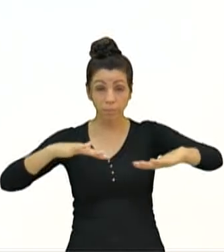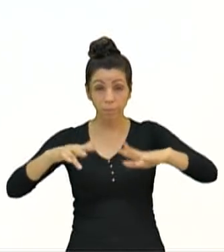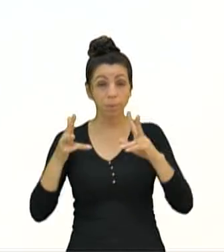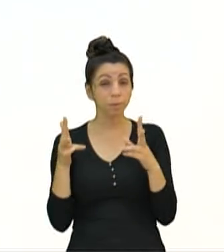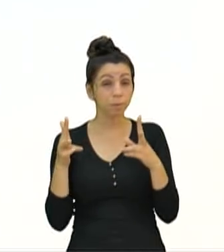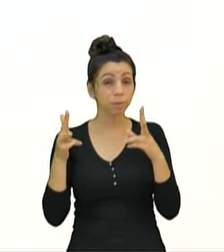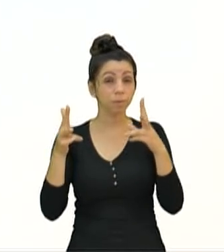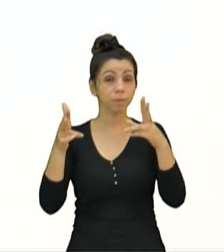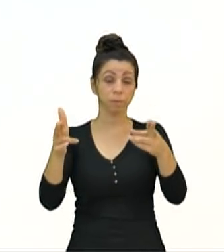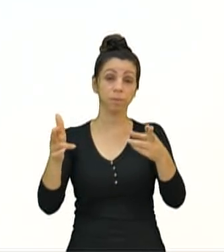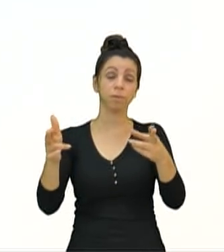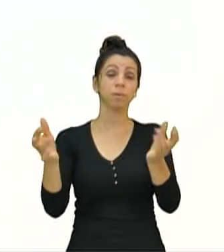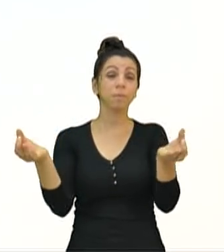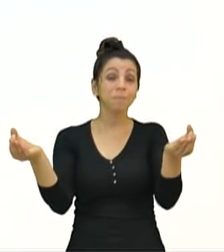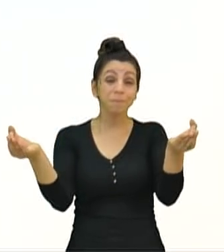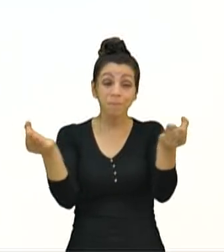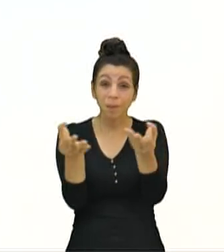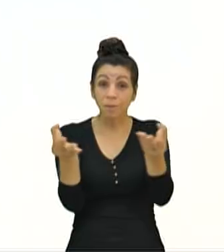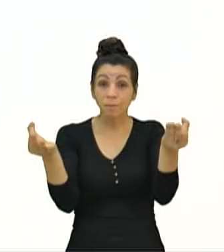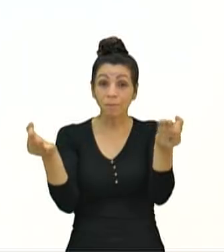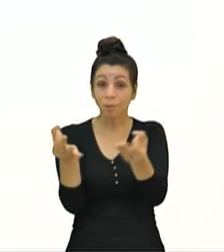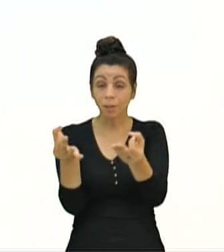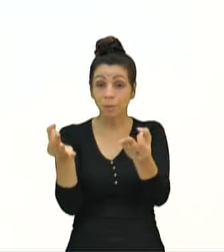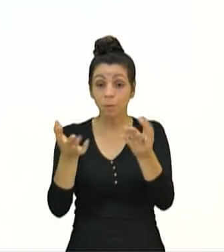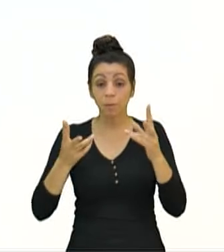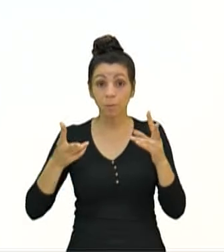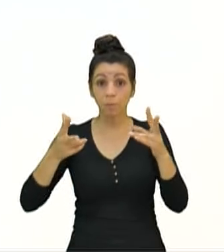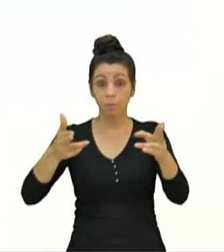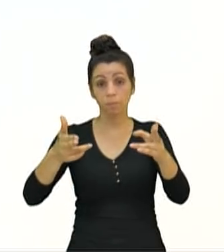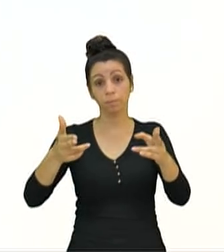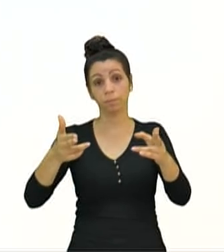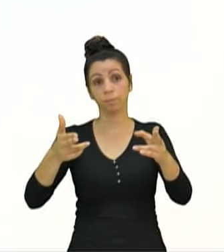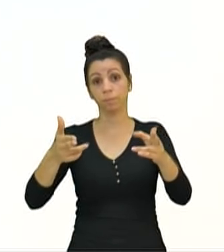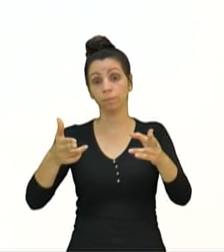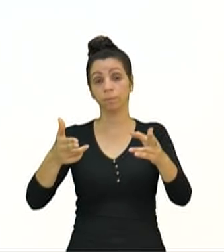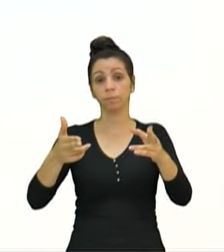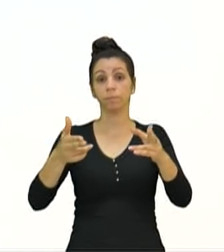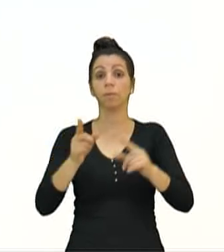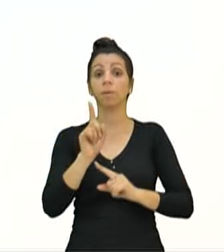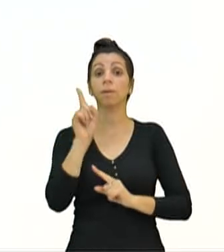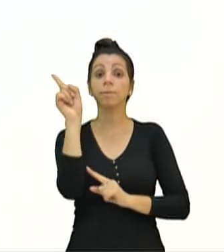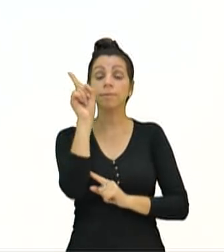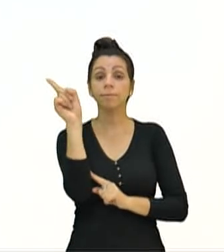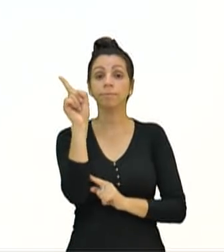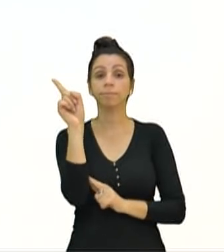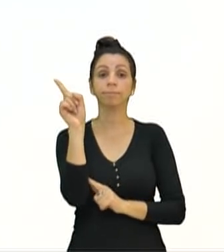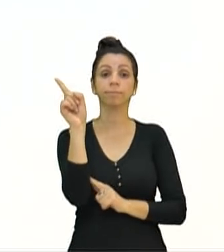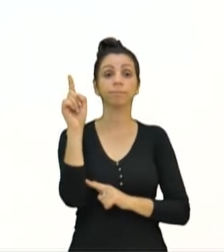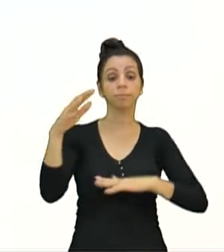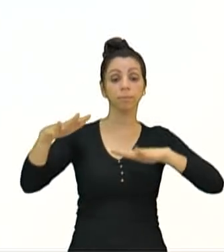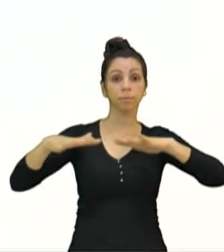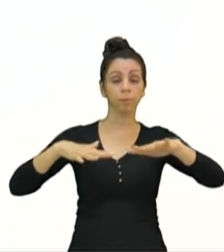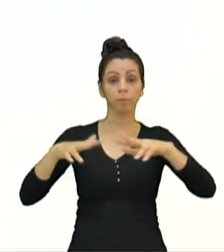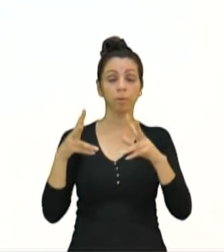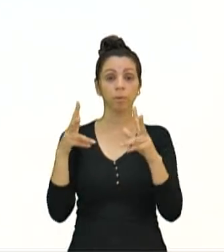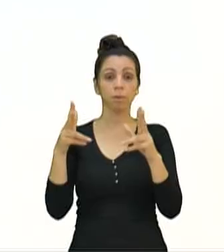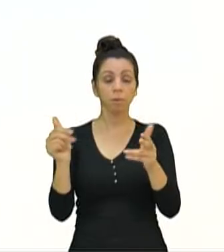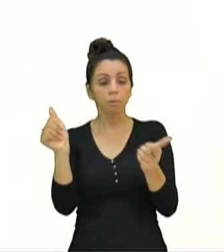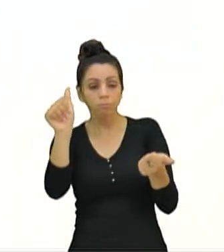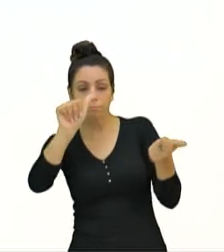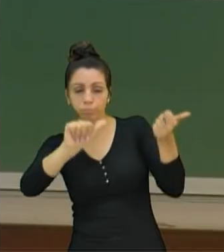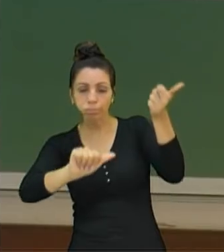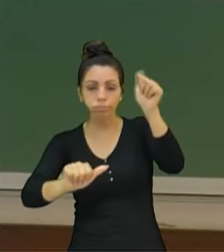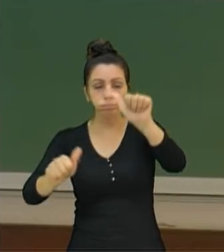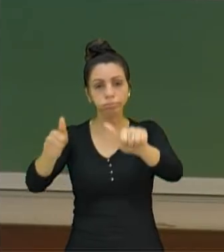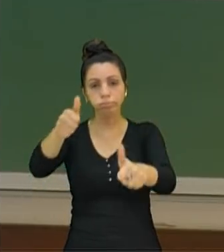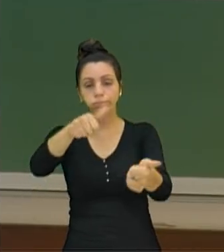para que haja exatamente uma sincronia entre as duas. Essa sincronia é que é avaliada